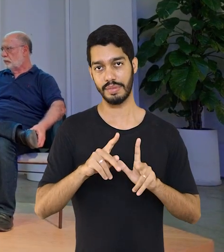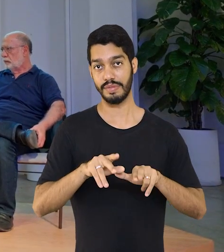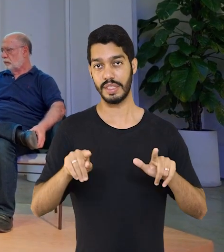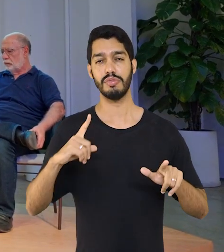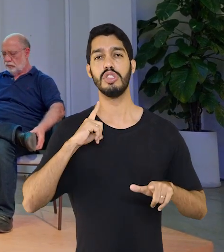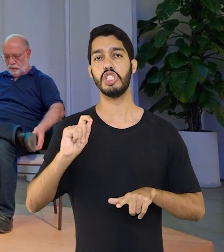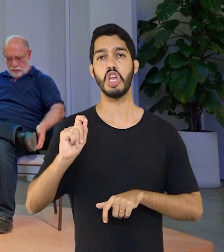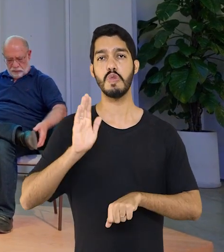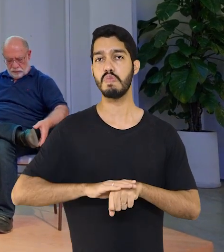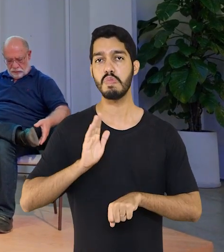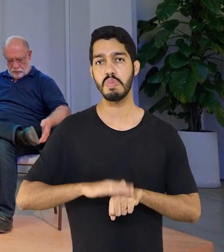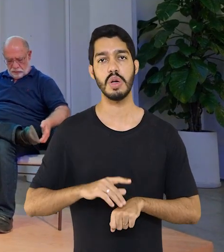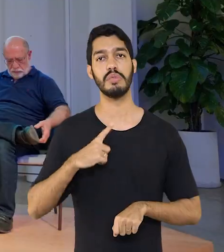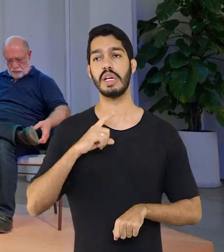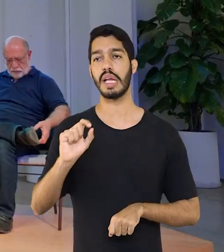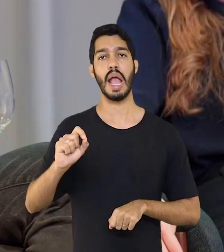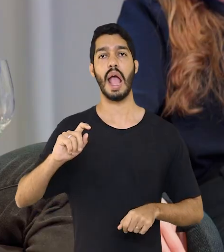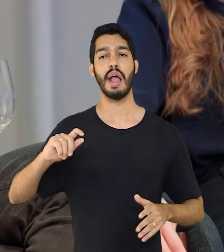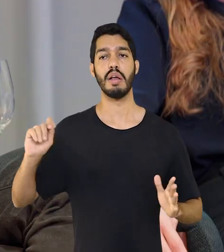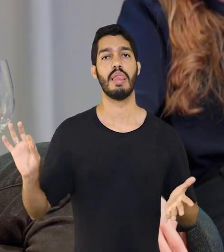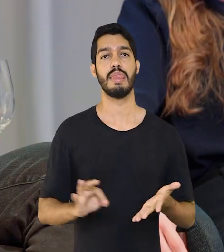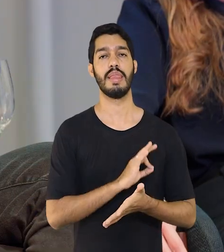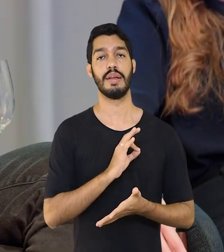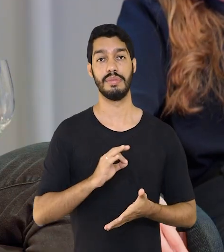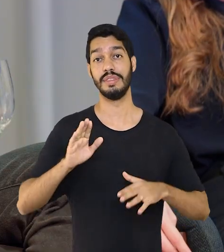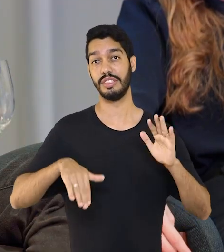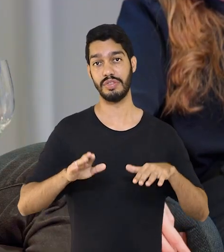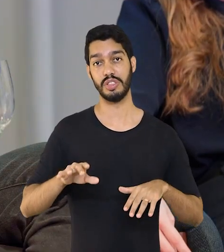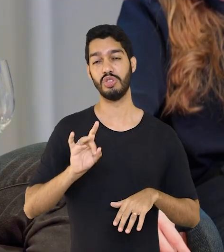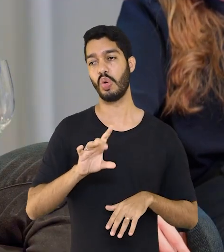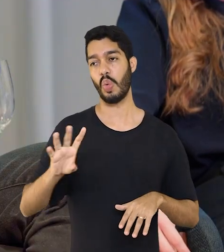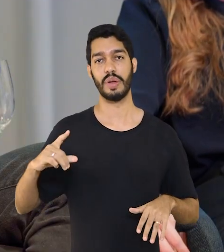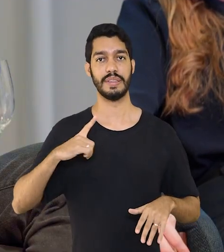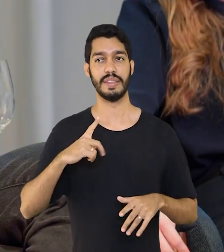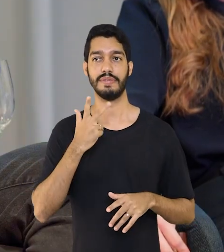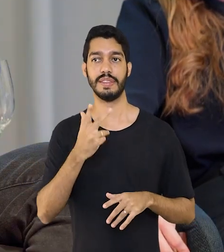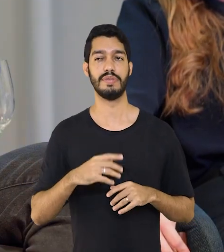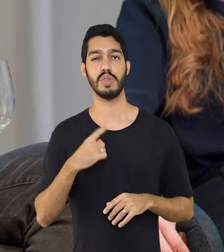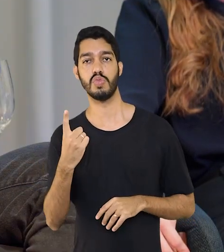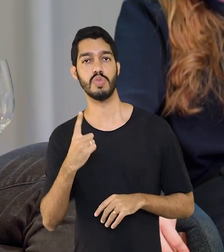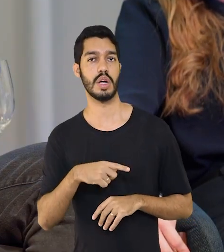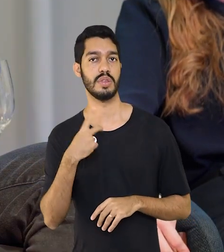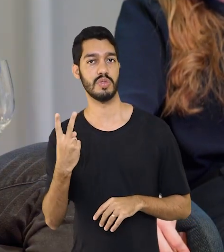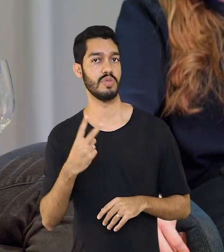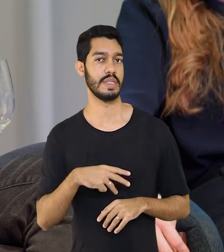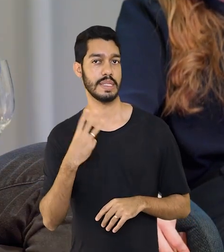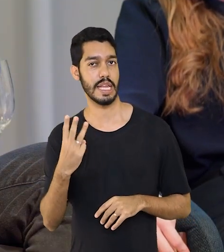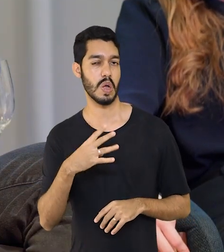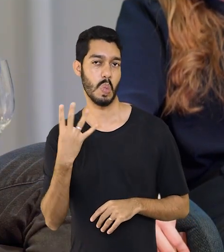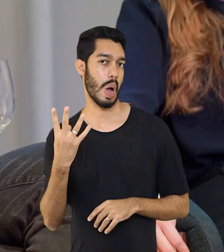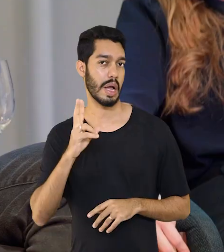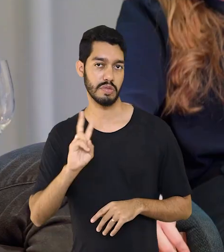com quem assina, quem dá a canetada, e tem coisas que só martelando, falando 1, 2, 3,